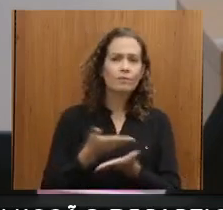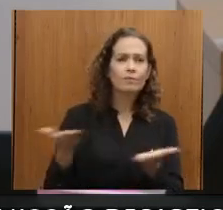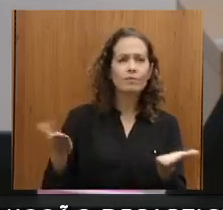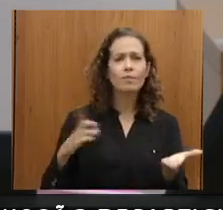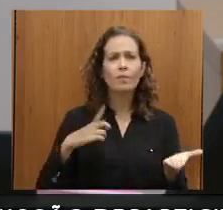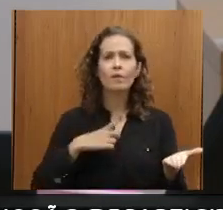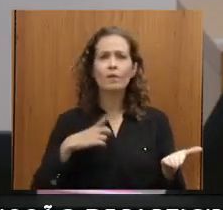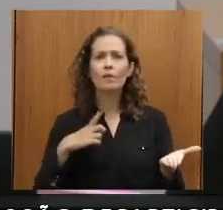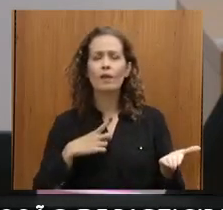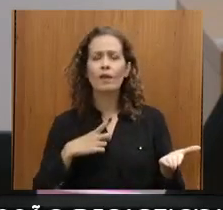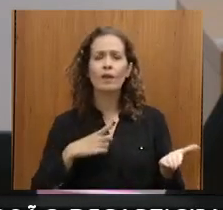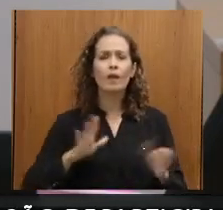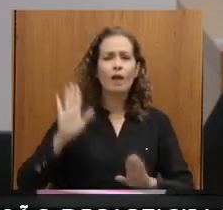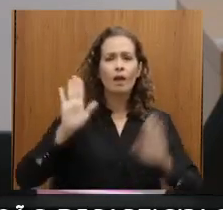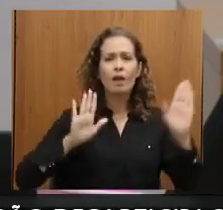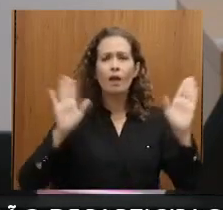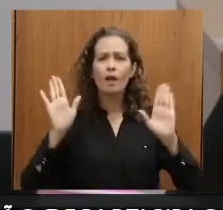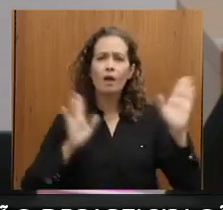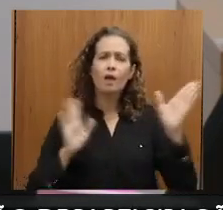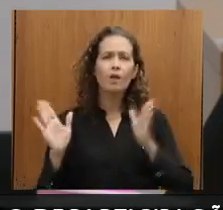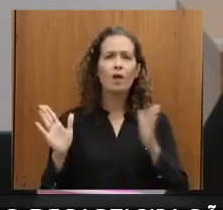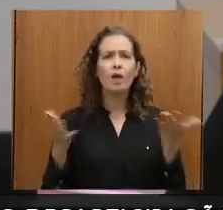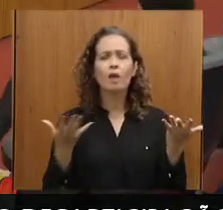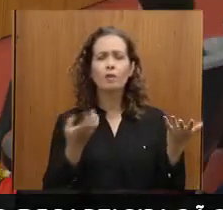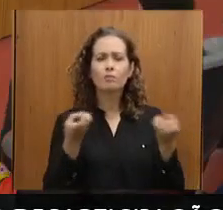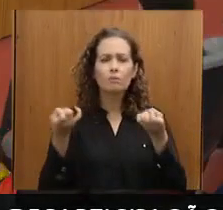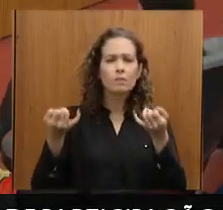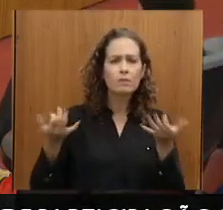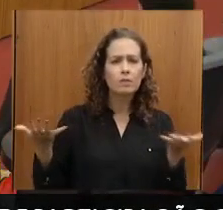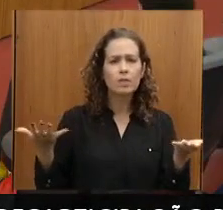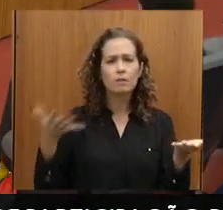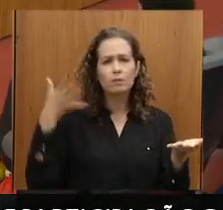alguém quer fazer alguma consideração final.